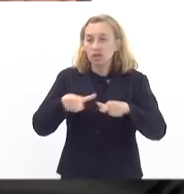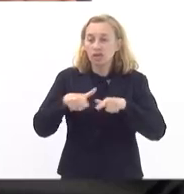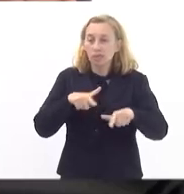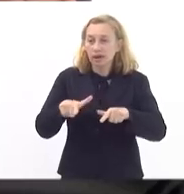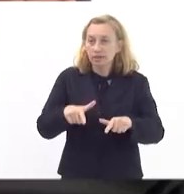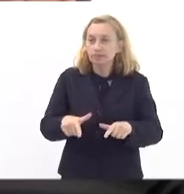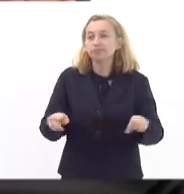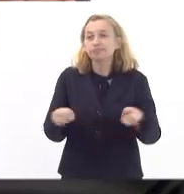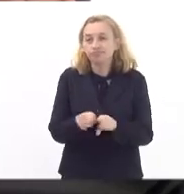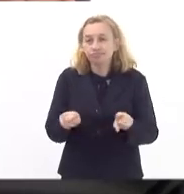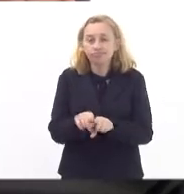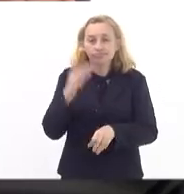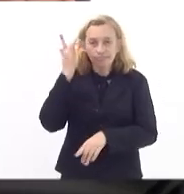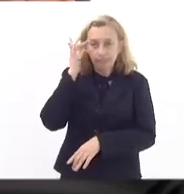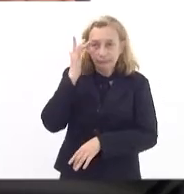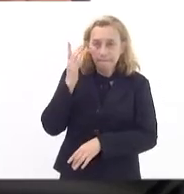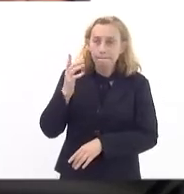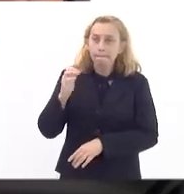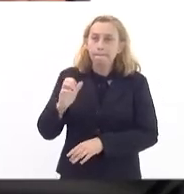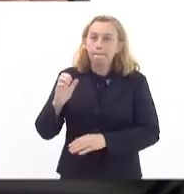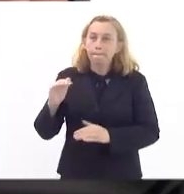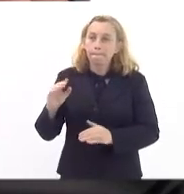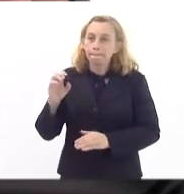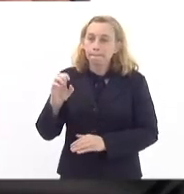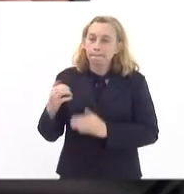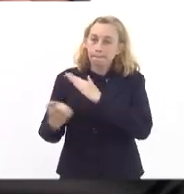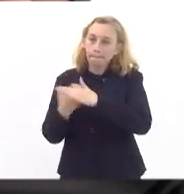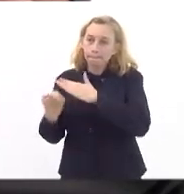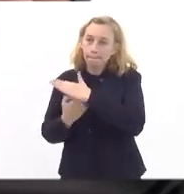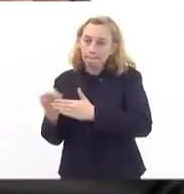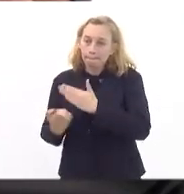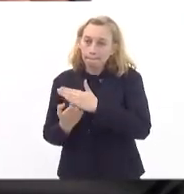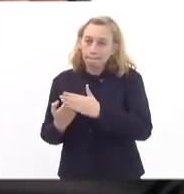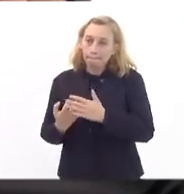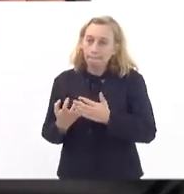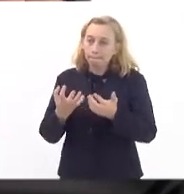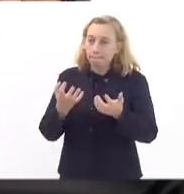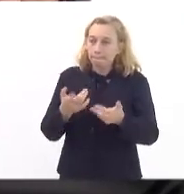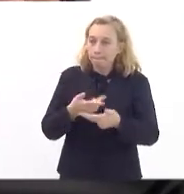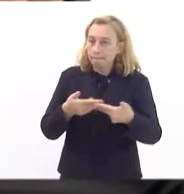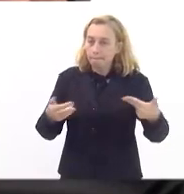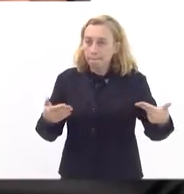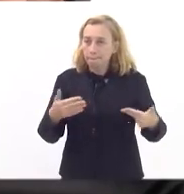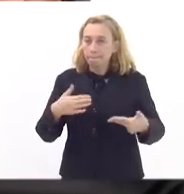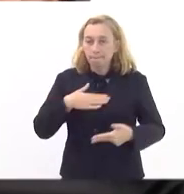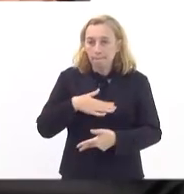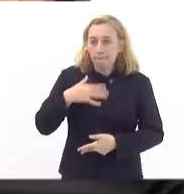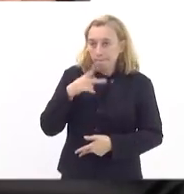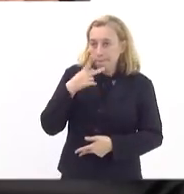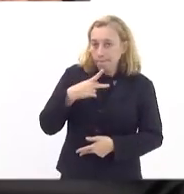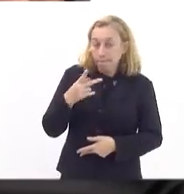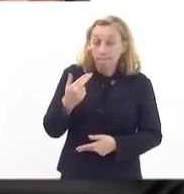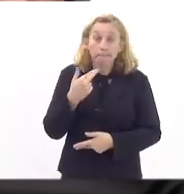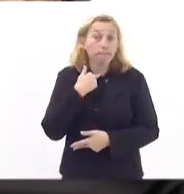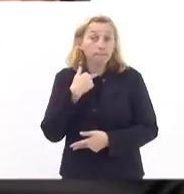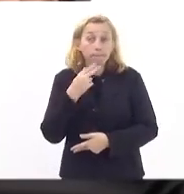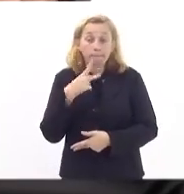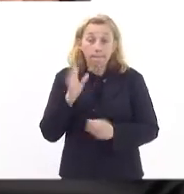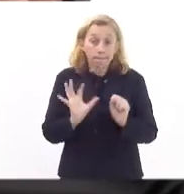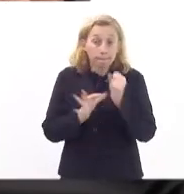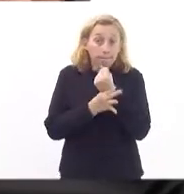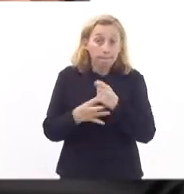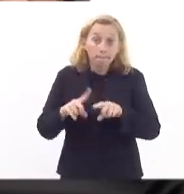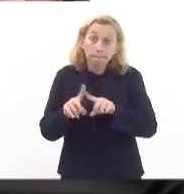como eu também acho que a SuperVia deve ter um monte de coisa que gostaria de falar que não paga por talvez por questões de segurança